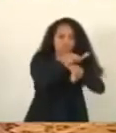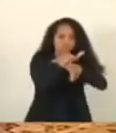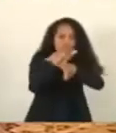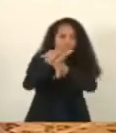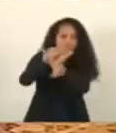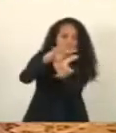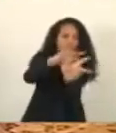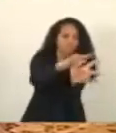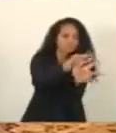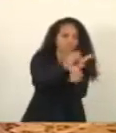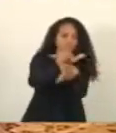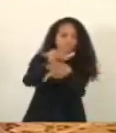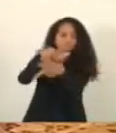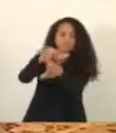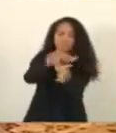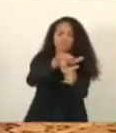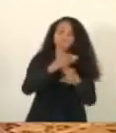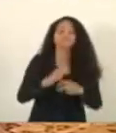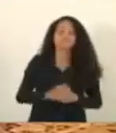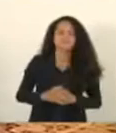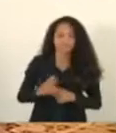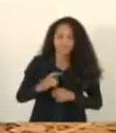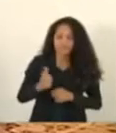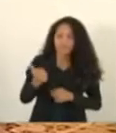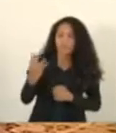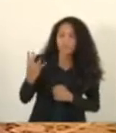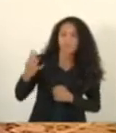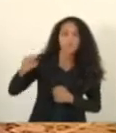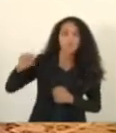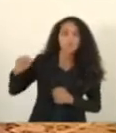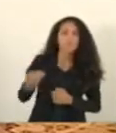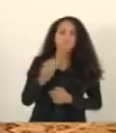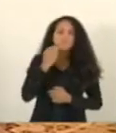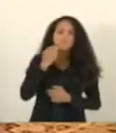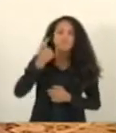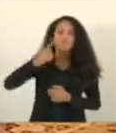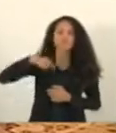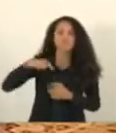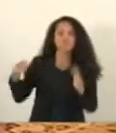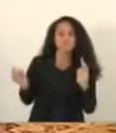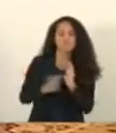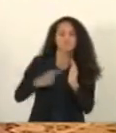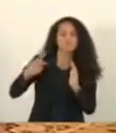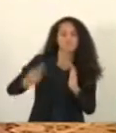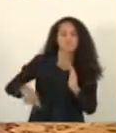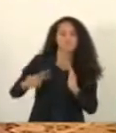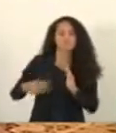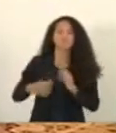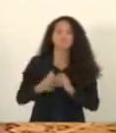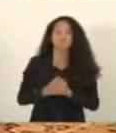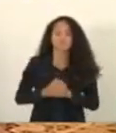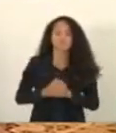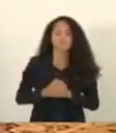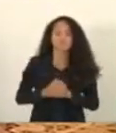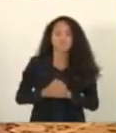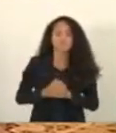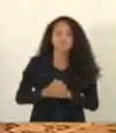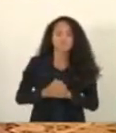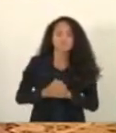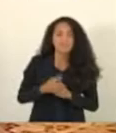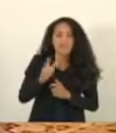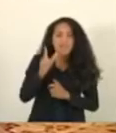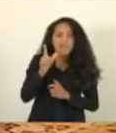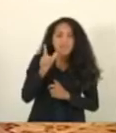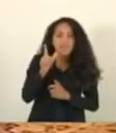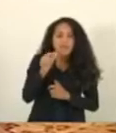daqueles 14 milhões que nós denunciamos aqui, que as agências de publicidade acabam jogando dinheiro